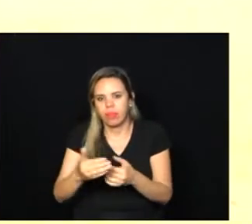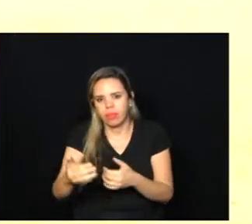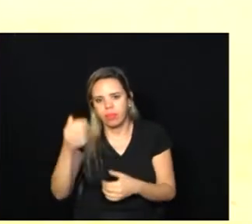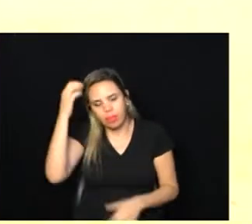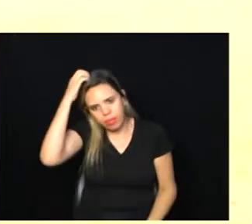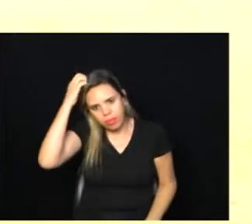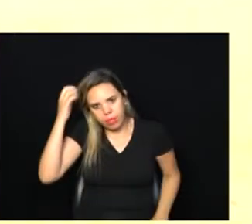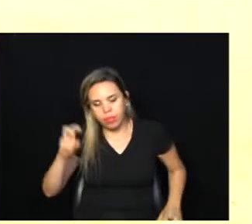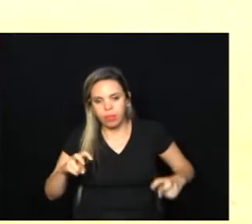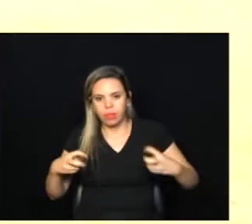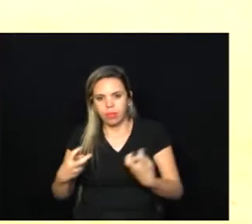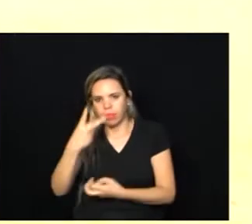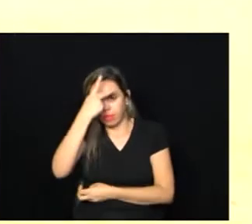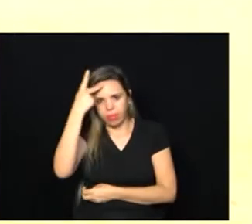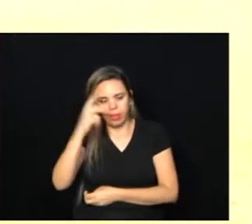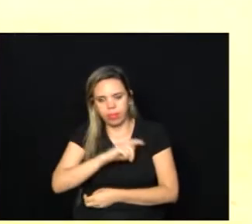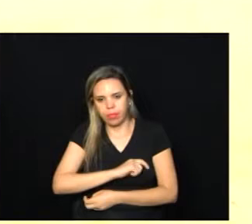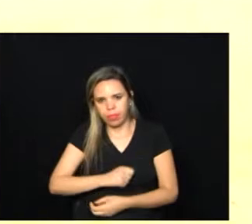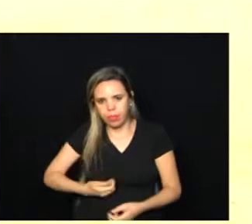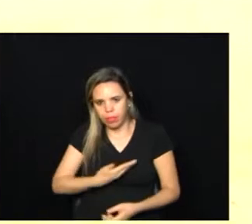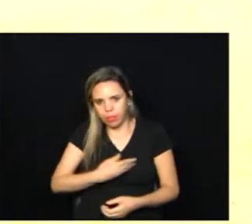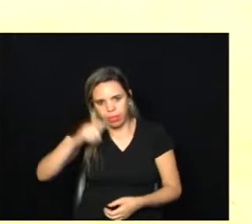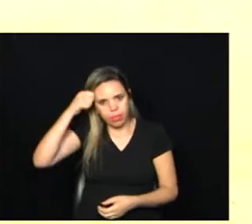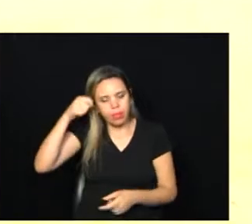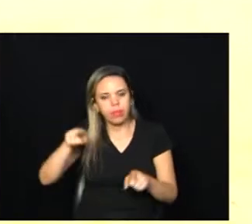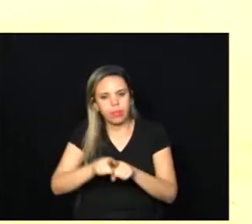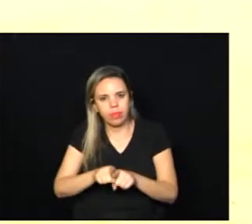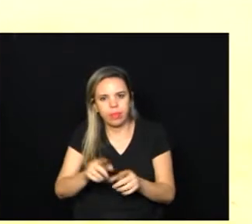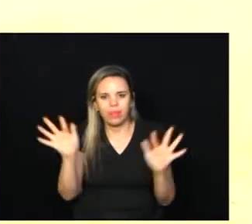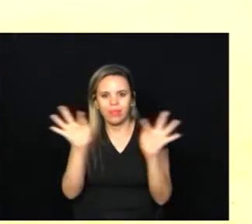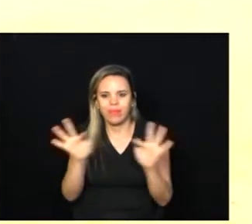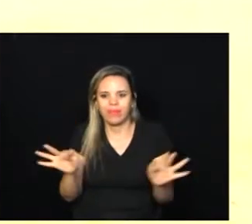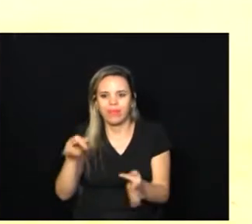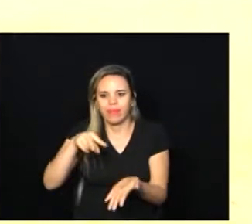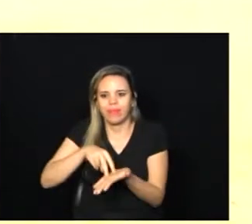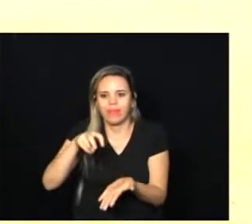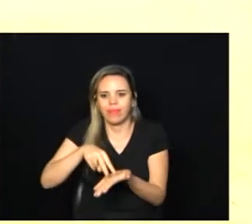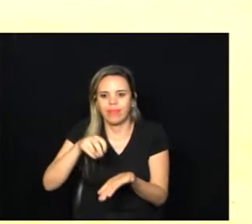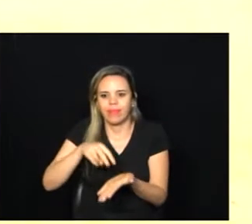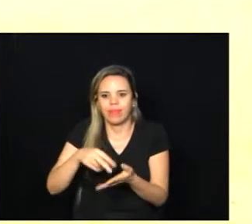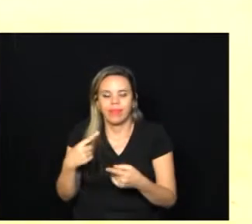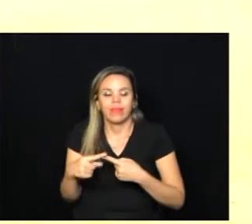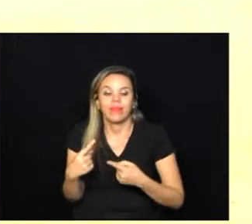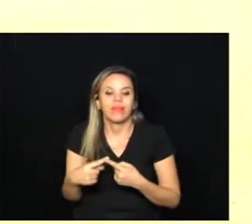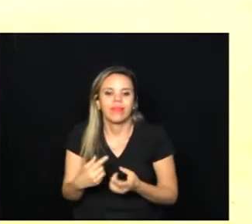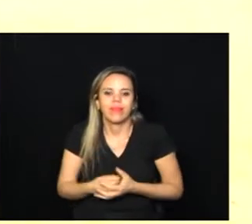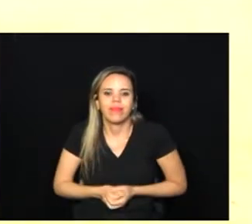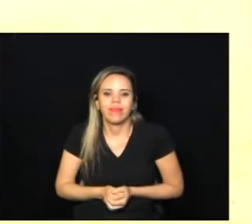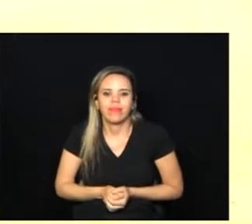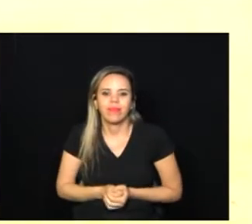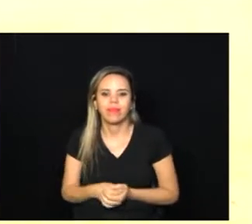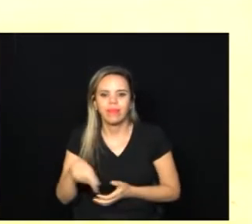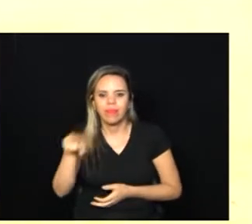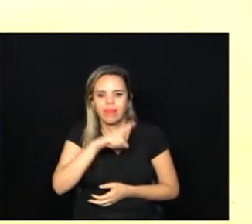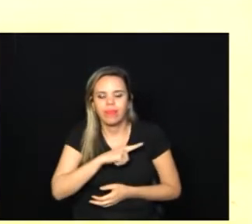no estádio da Ponte Preta aí. E a gente está muito feliz mesmo por vocês